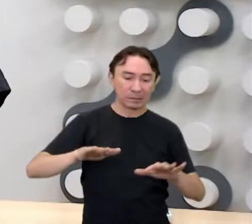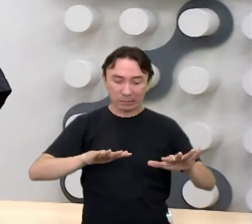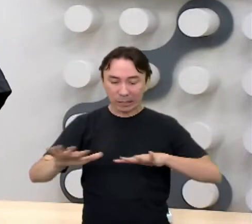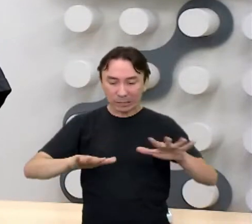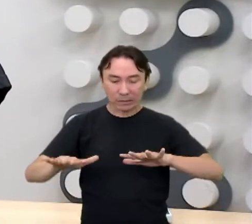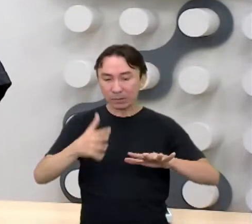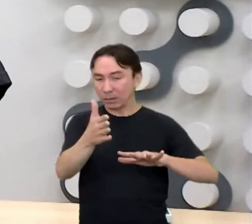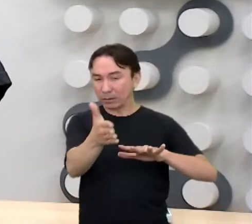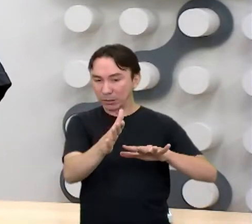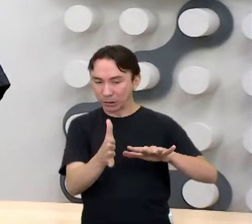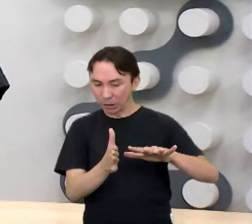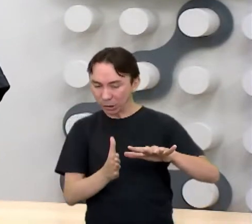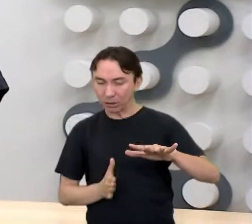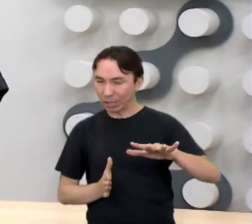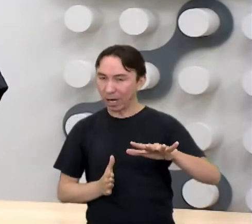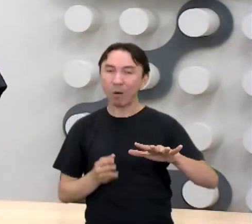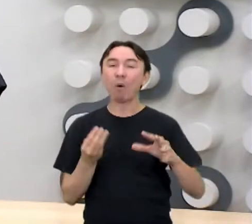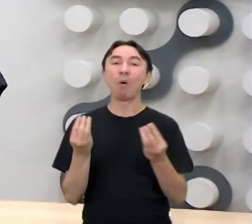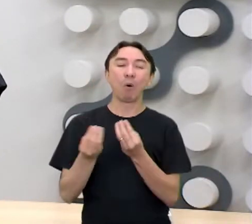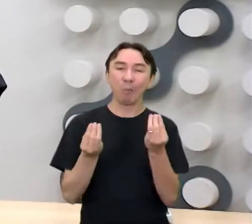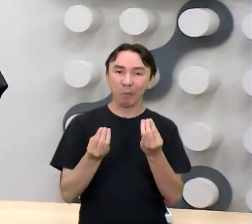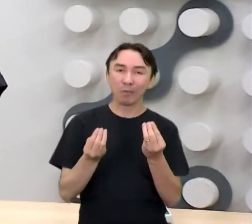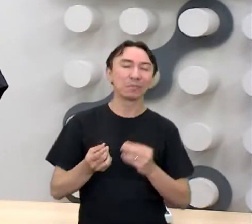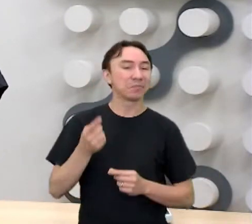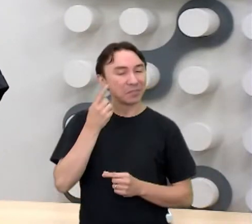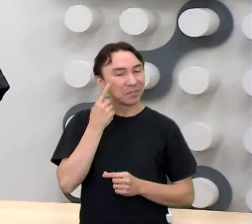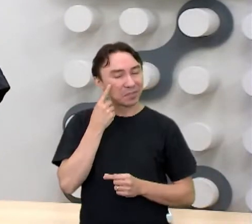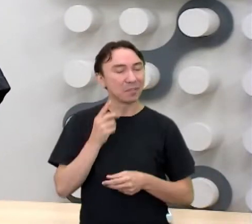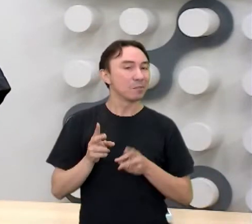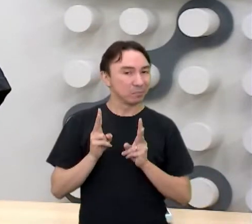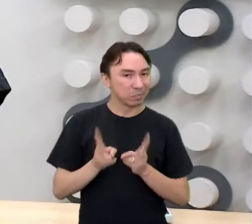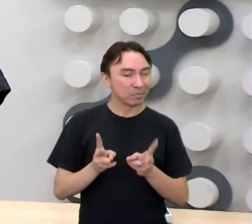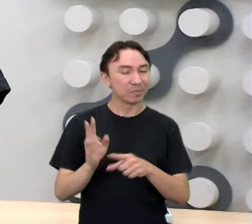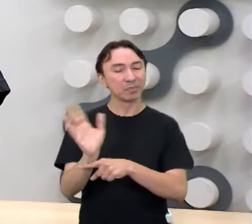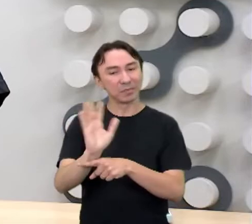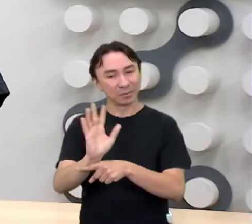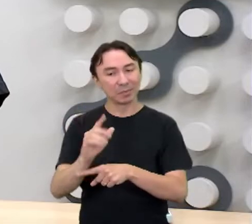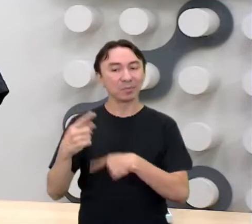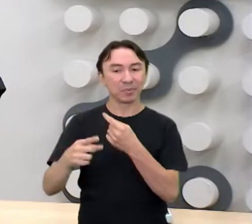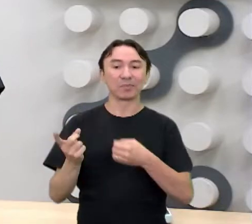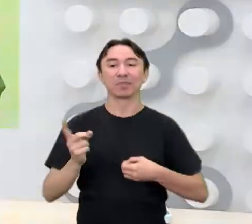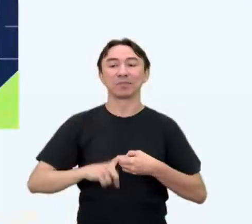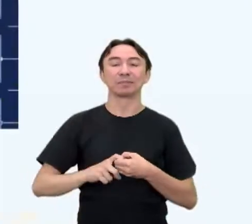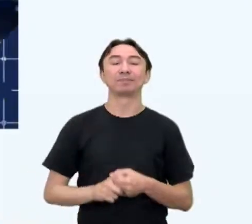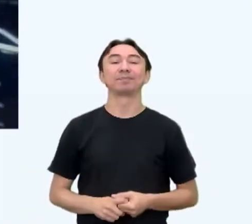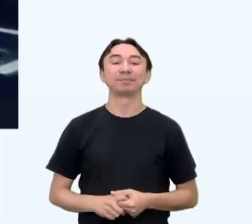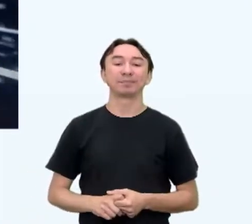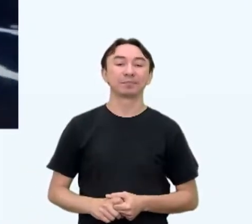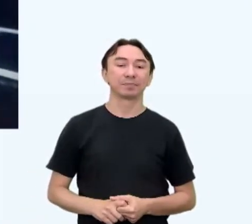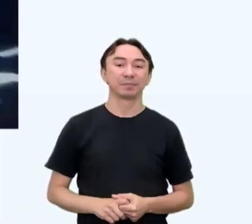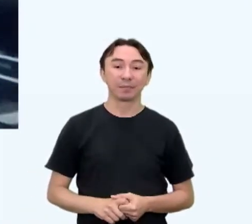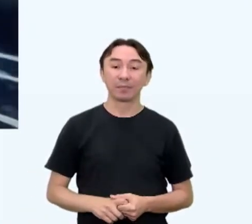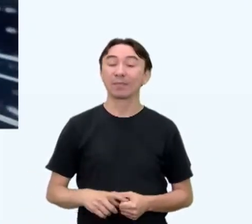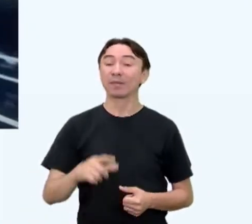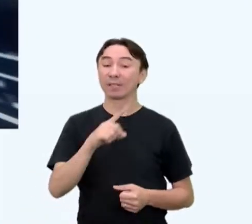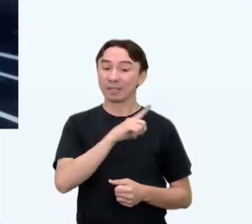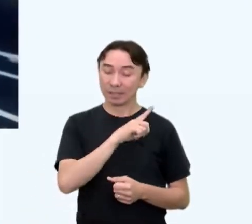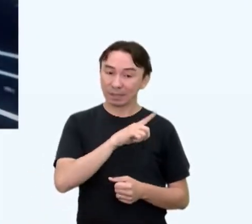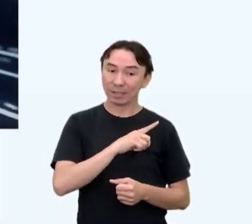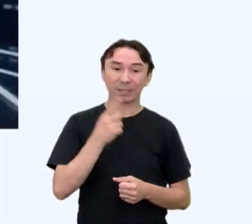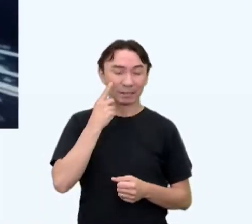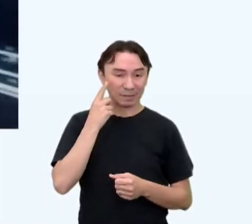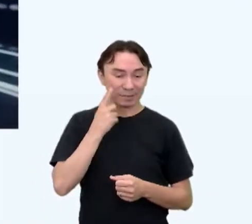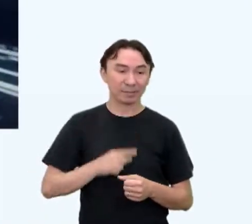é tudo. Vocês vão ver a continuação daquele vídeo, daqui a pouco nós retornamos. Até breve. Eles atuam no monitoramento